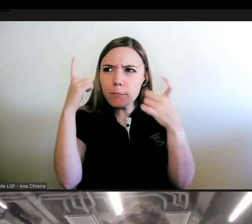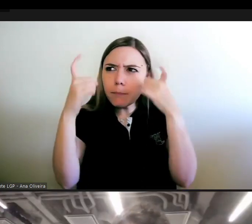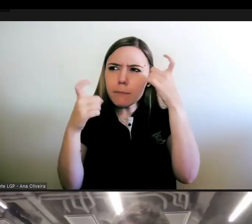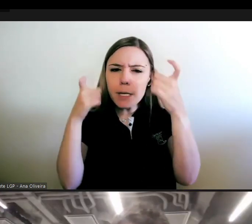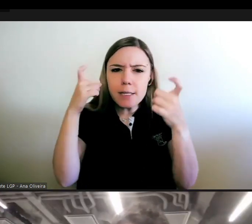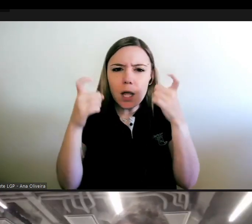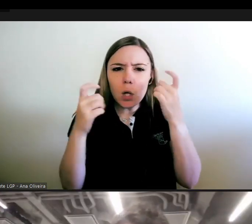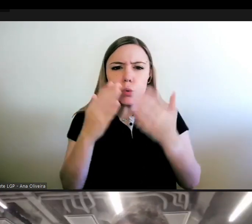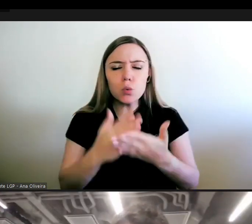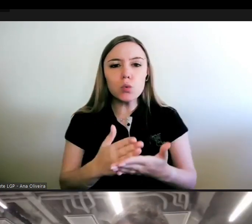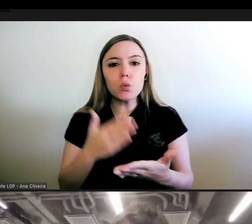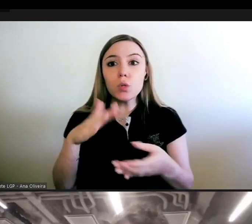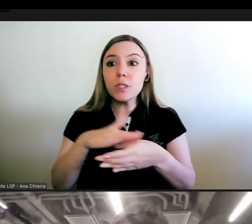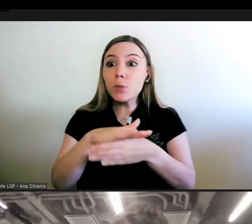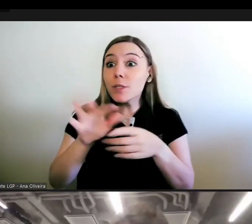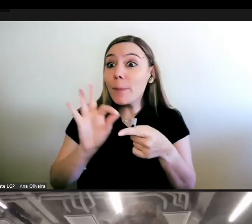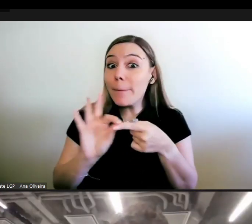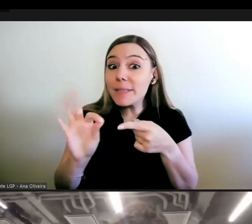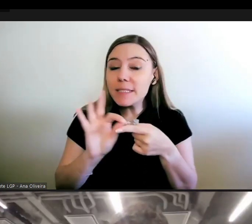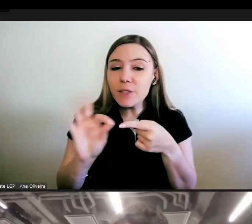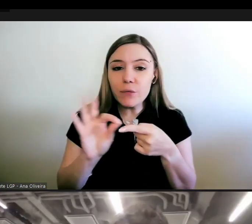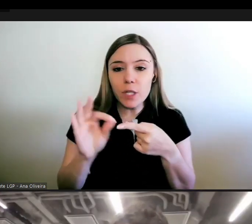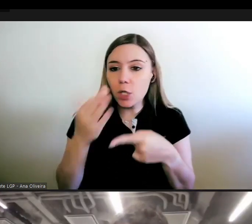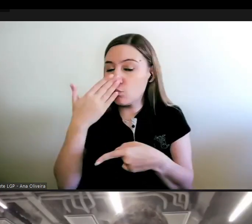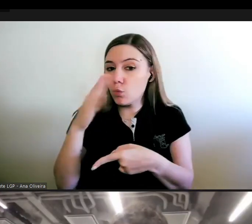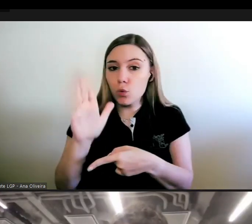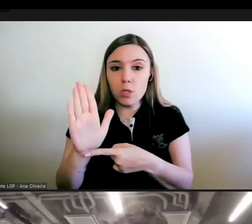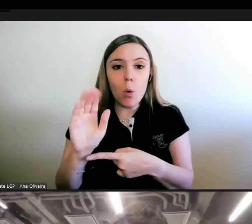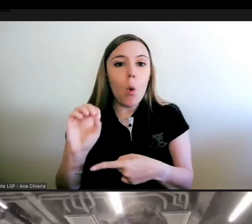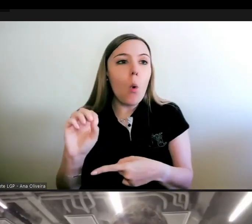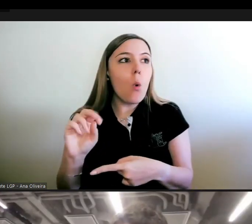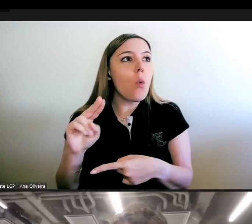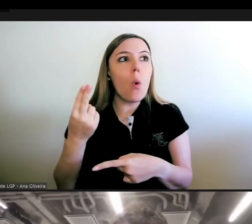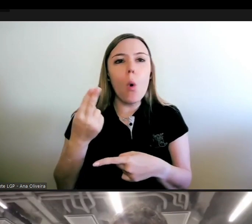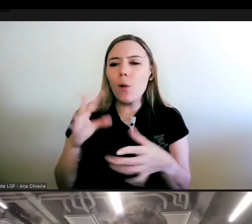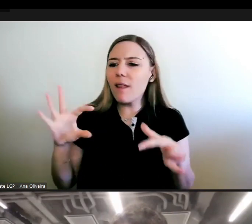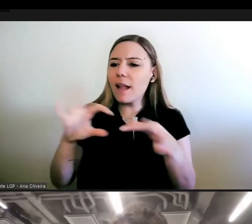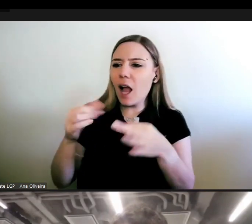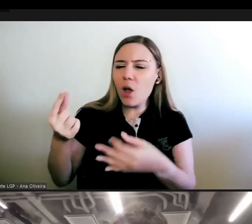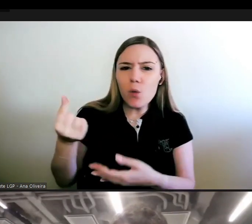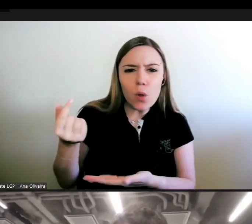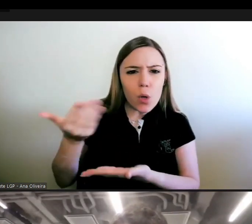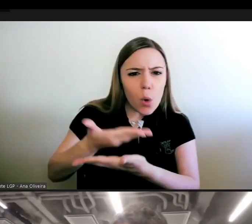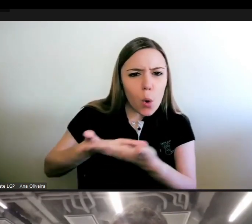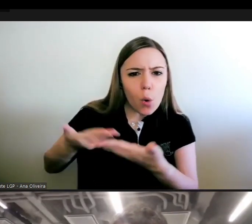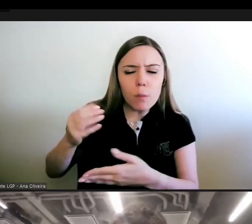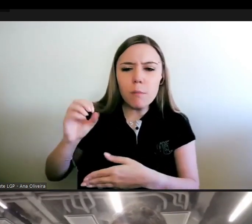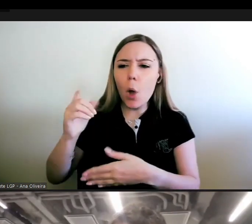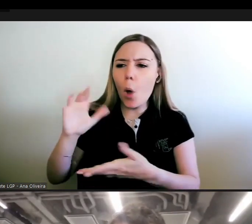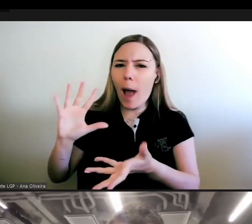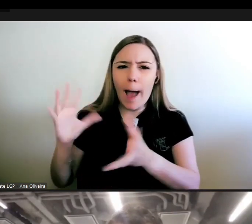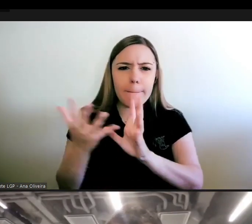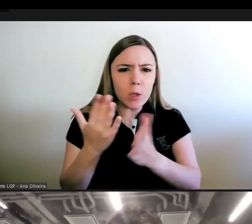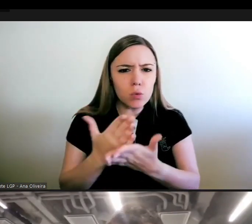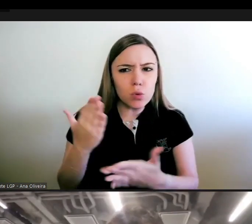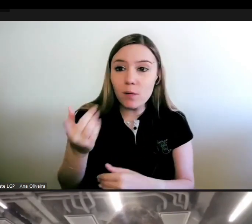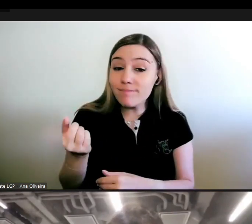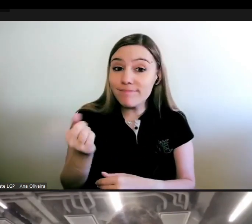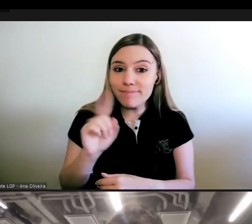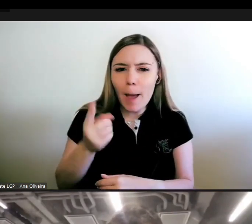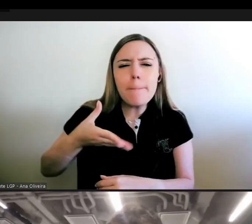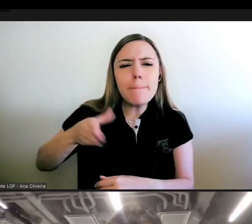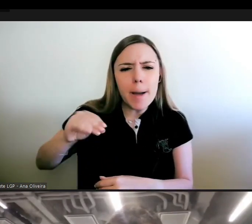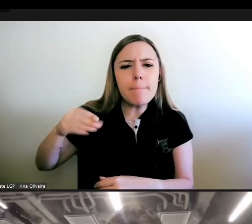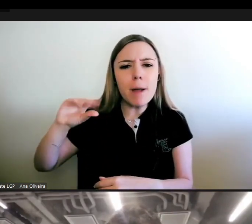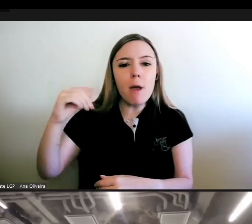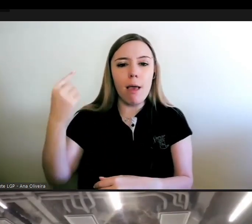muitas vezes específicas, por exemplo, ou só da economia ou só do ambiente. A